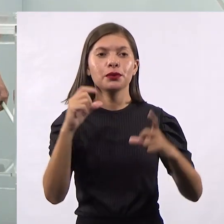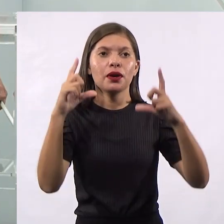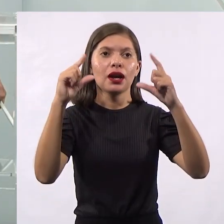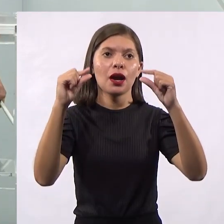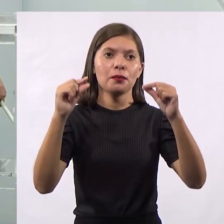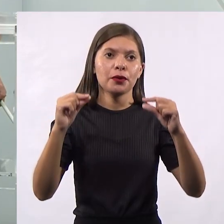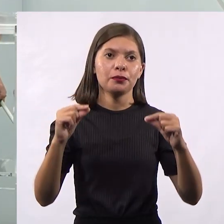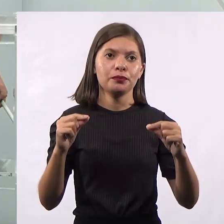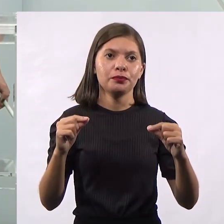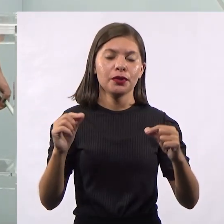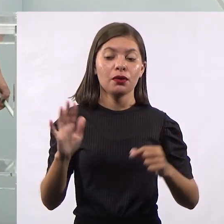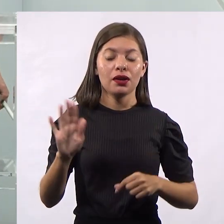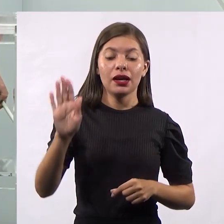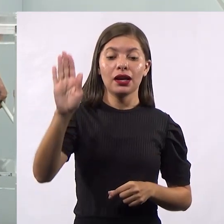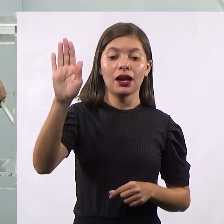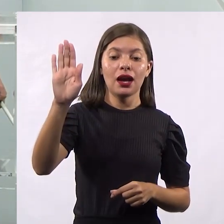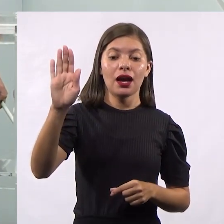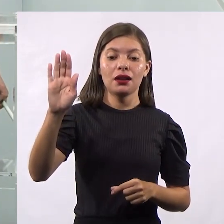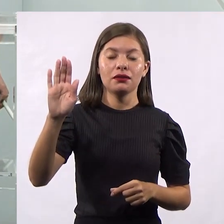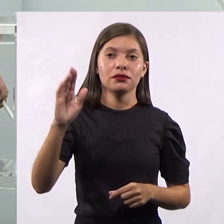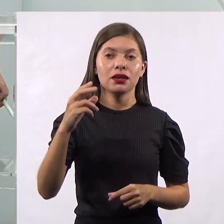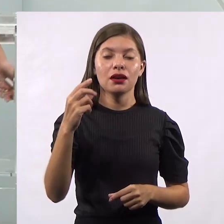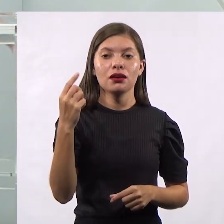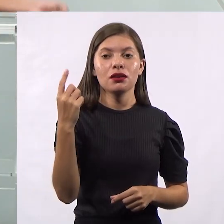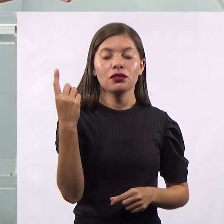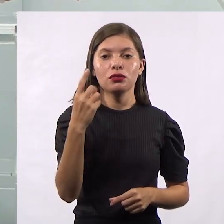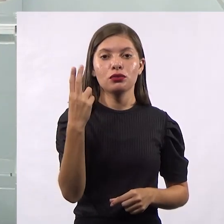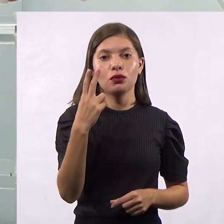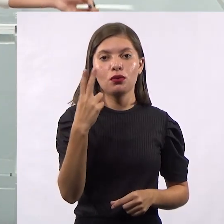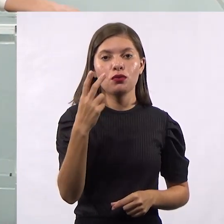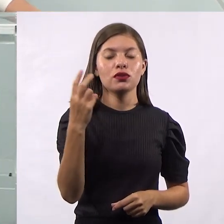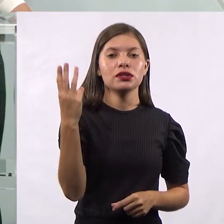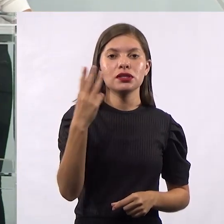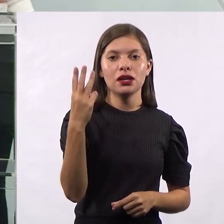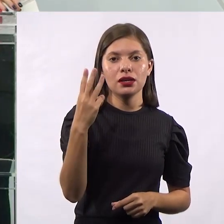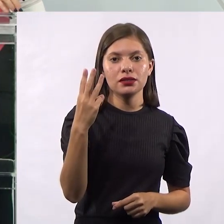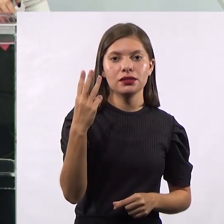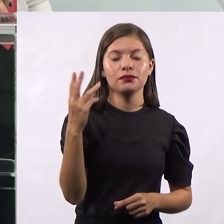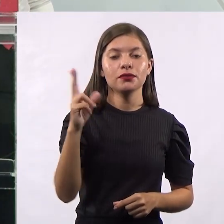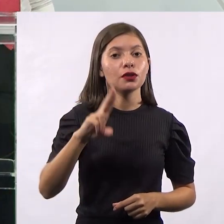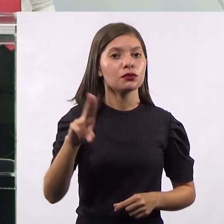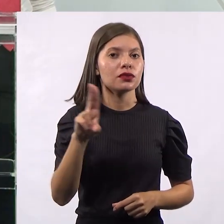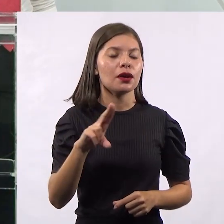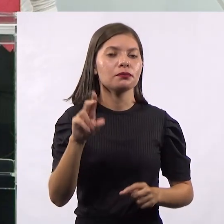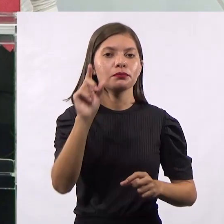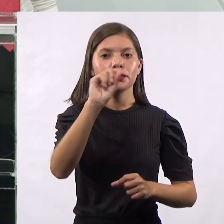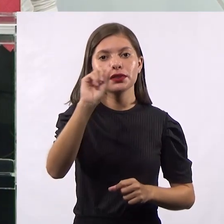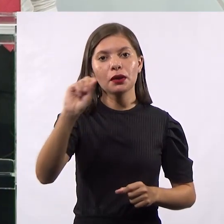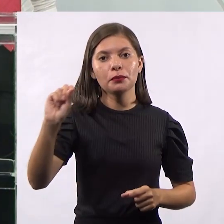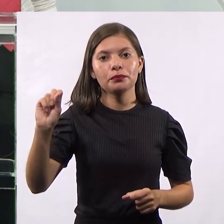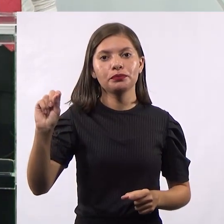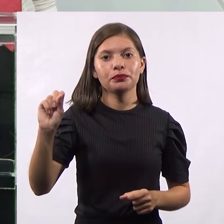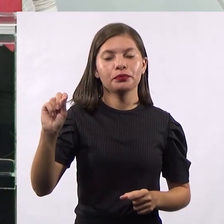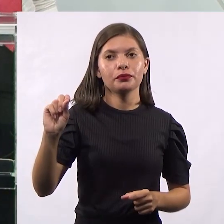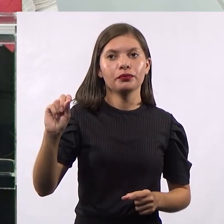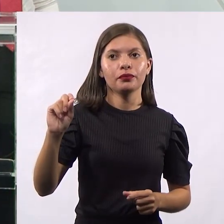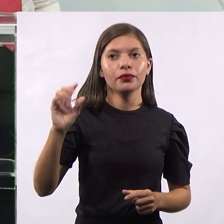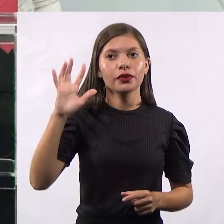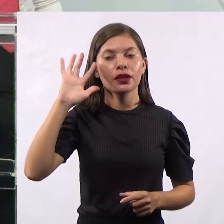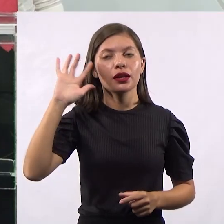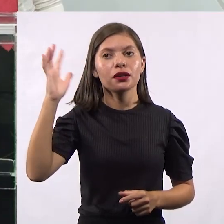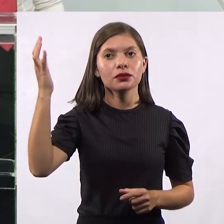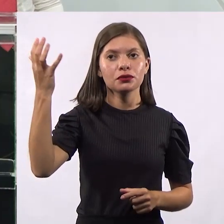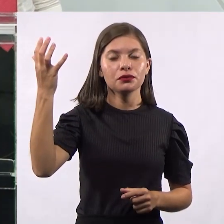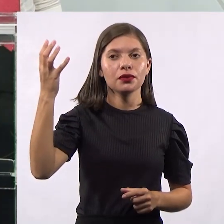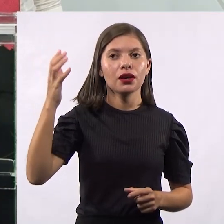mais caro, porque aí o professor tem que usar 2, 3. Então, é esse tipo de lógica, né? Que a amostra pode resolver